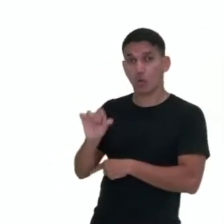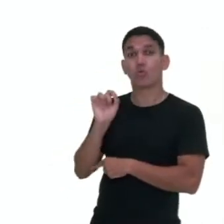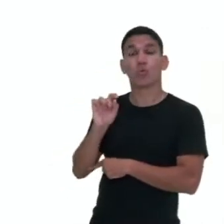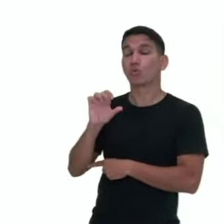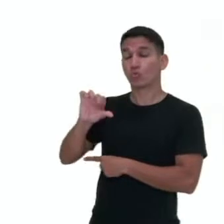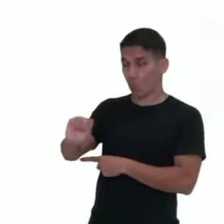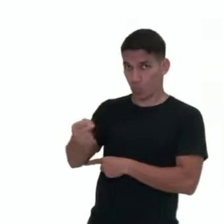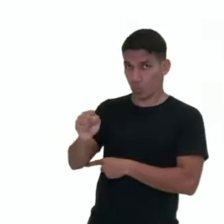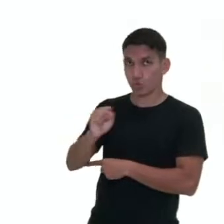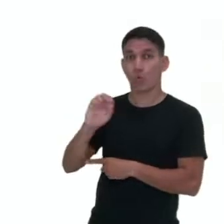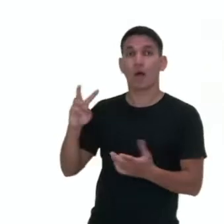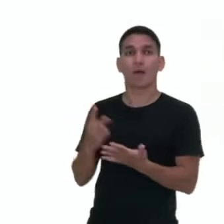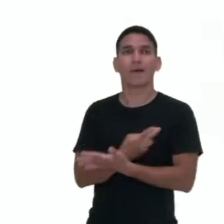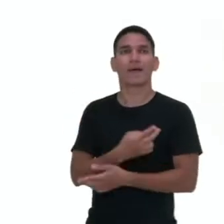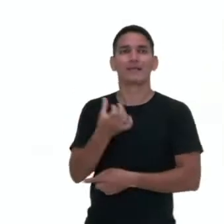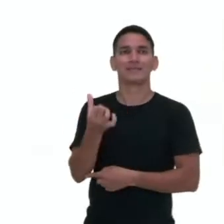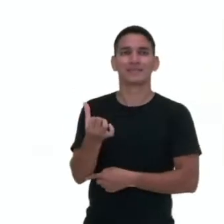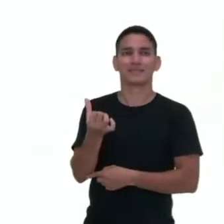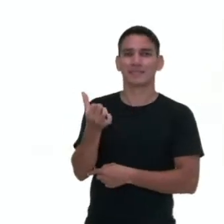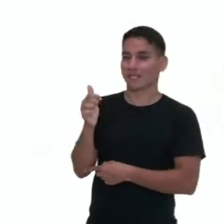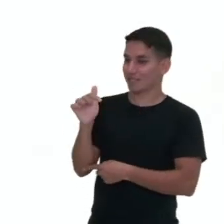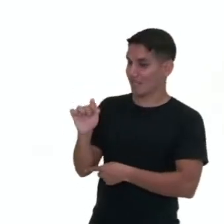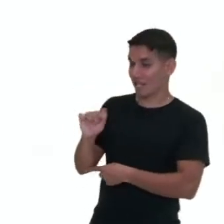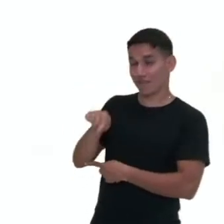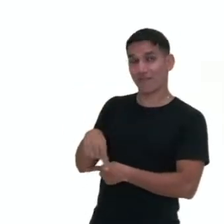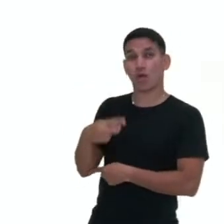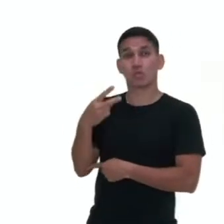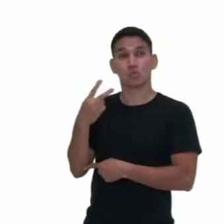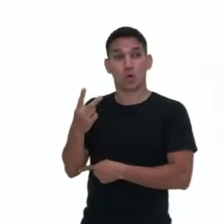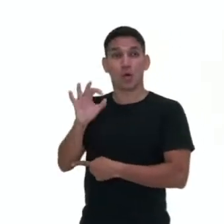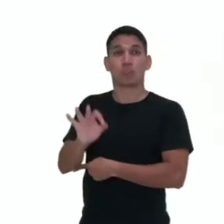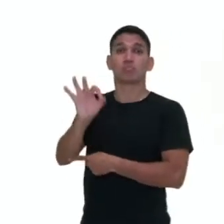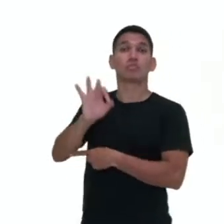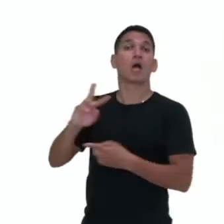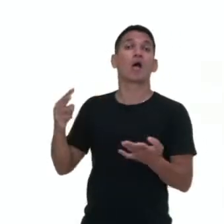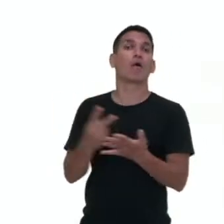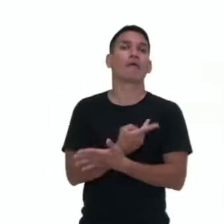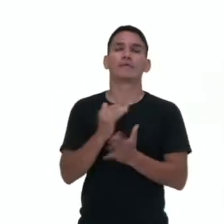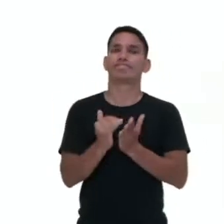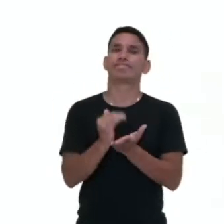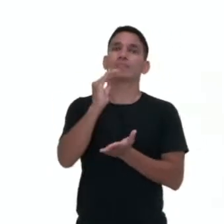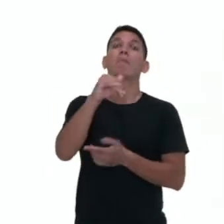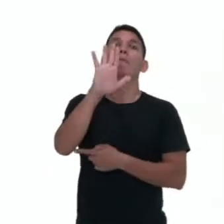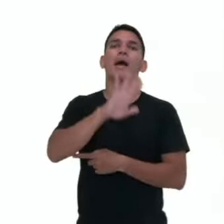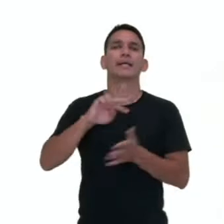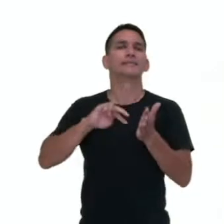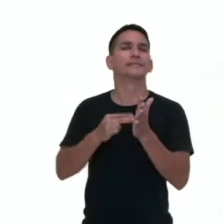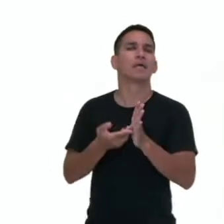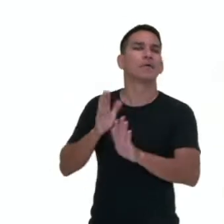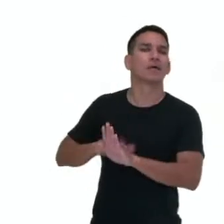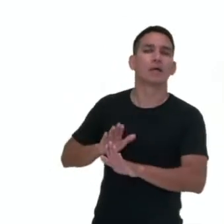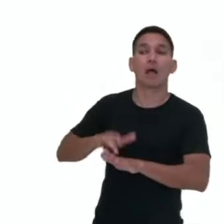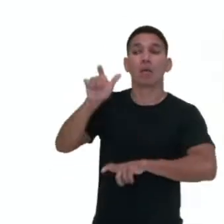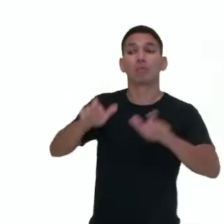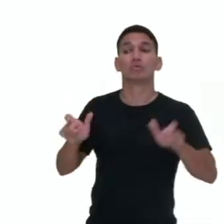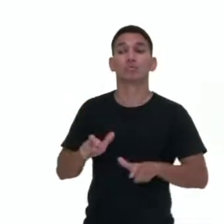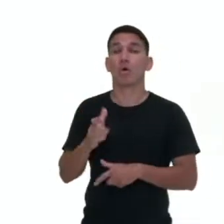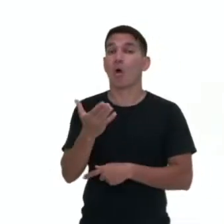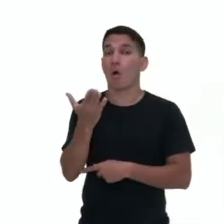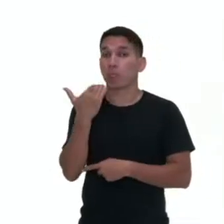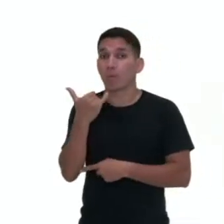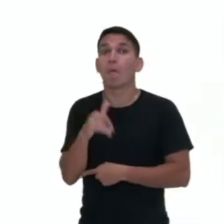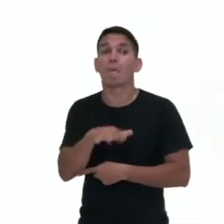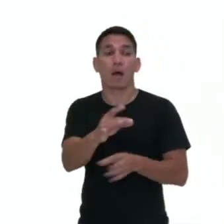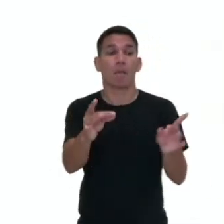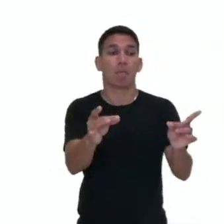67,2% foi a marca desse percentual. Ou seja, os brasileiros têm preferido consumir mais alimentos prontos. E